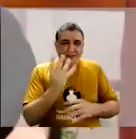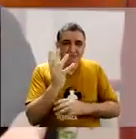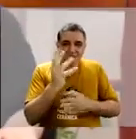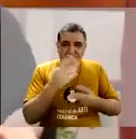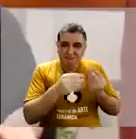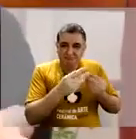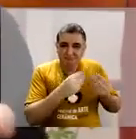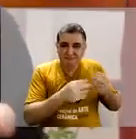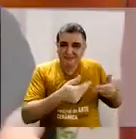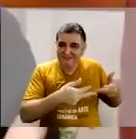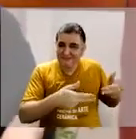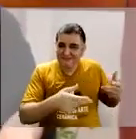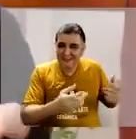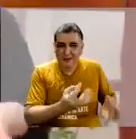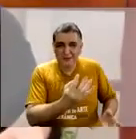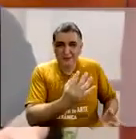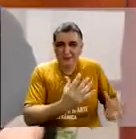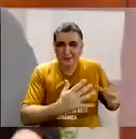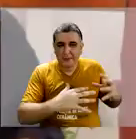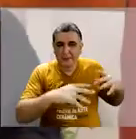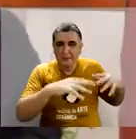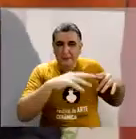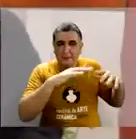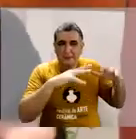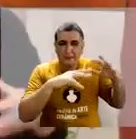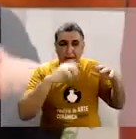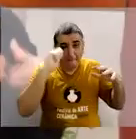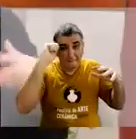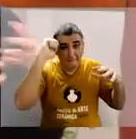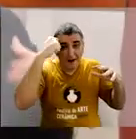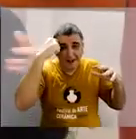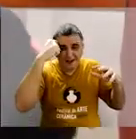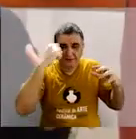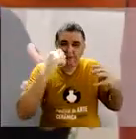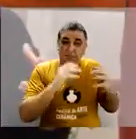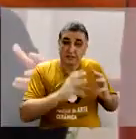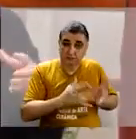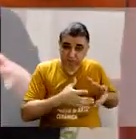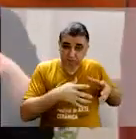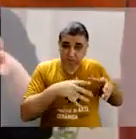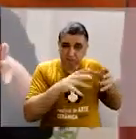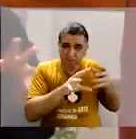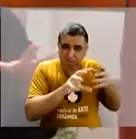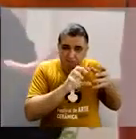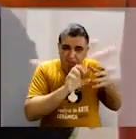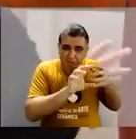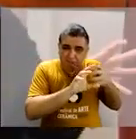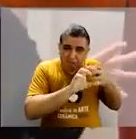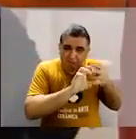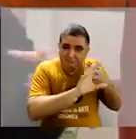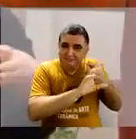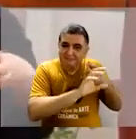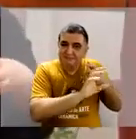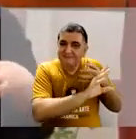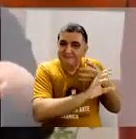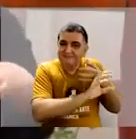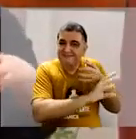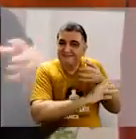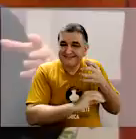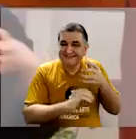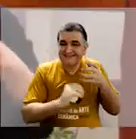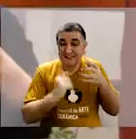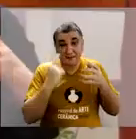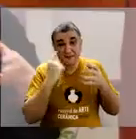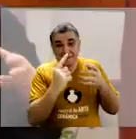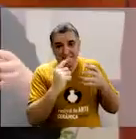aí você cobre a câmara, você tampa e ali provoca fumaça. E a fumaça penetra nos cravos